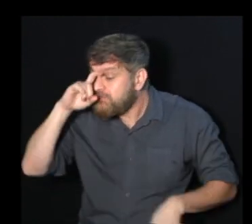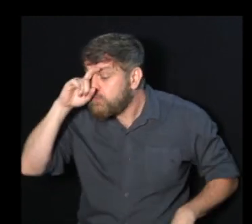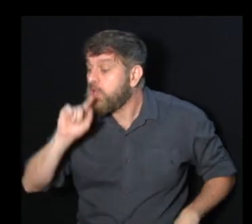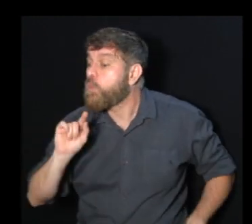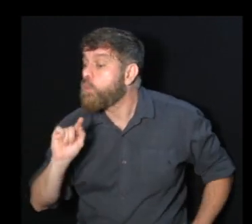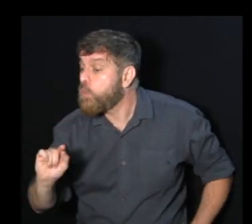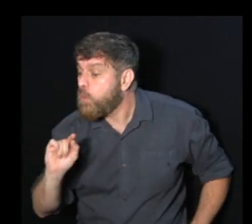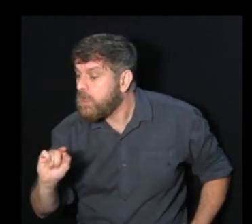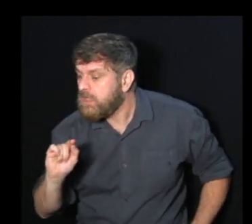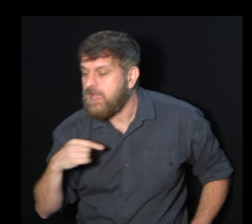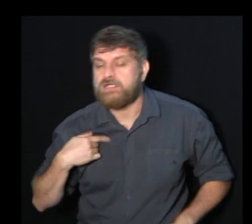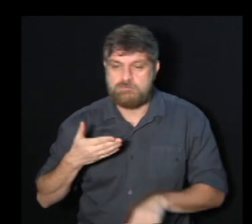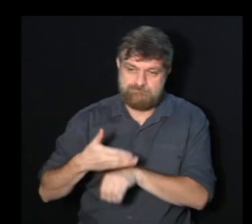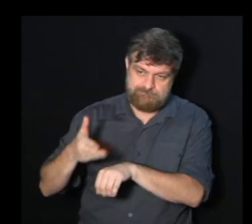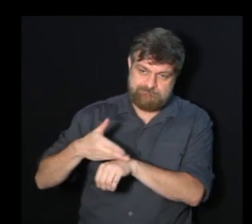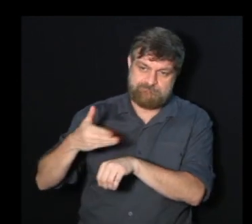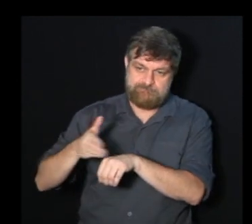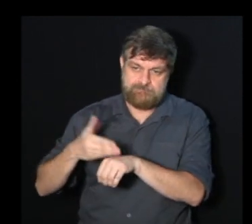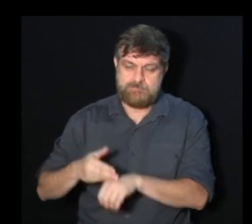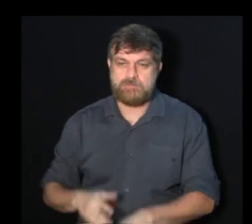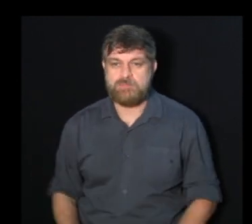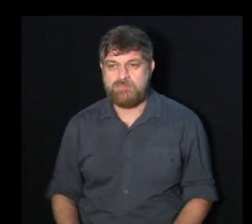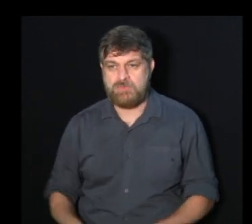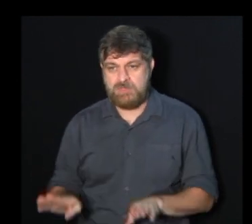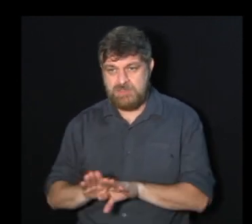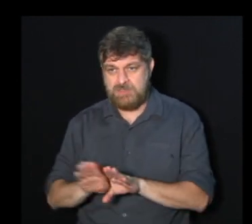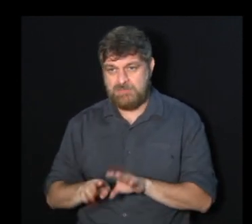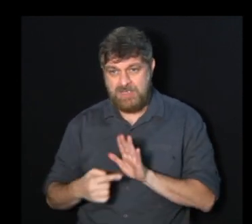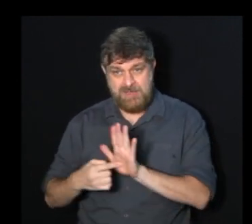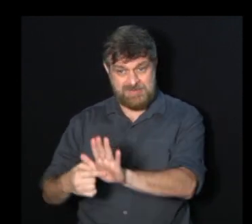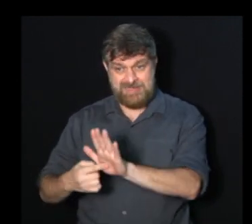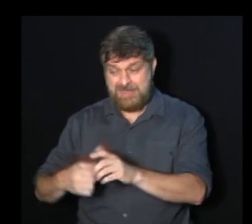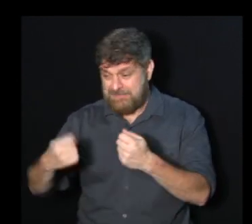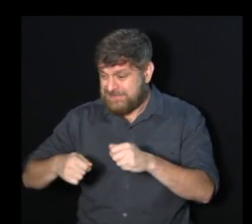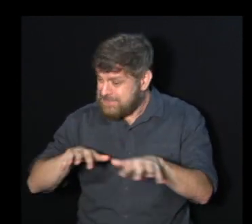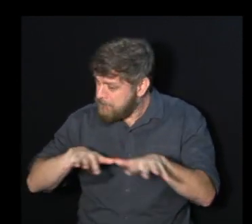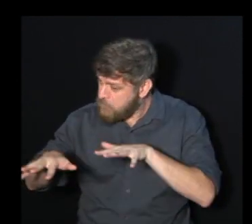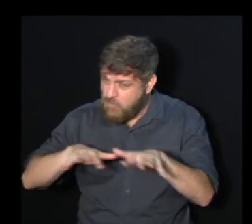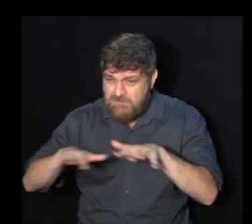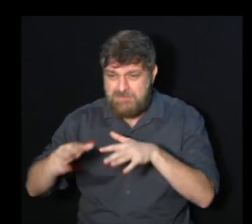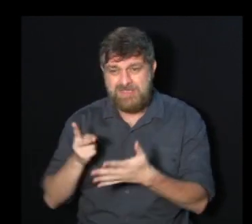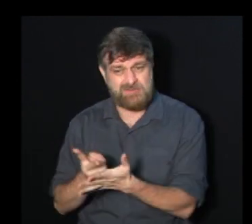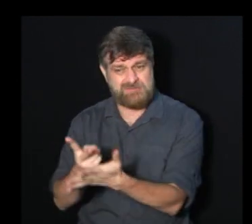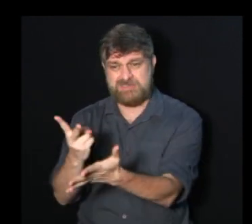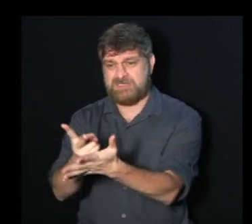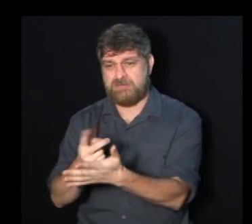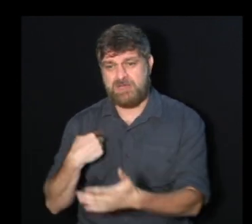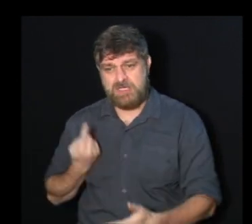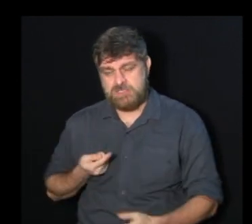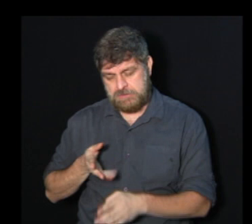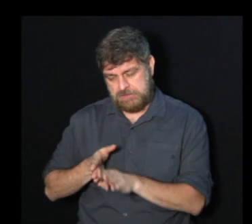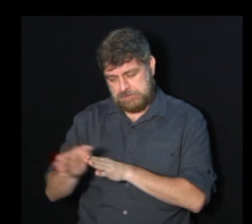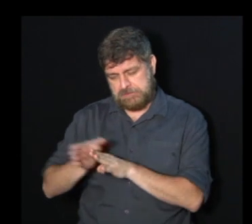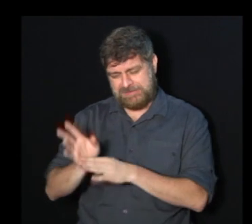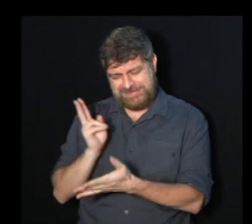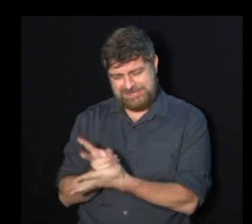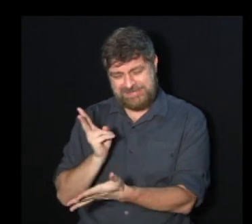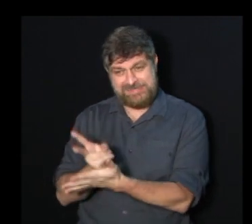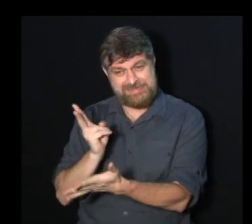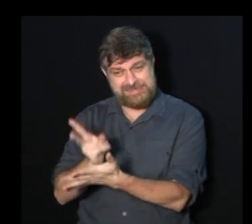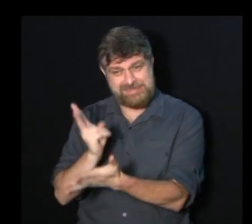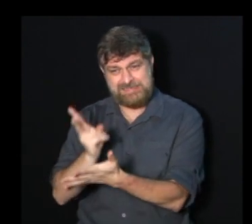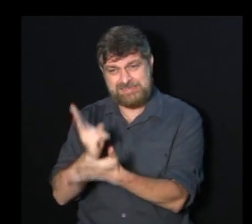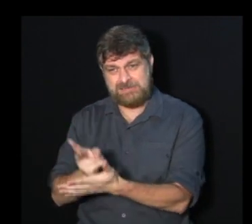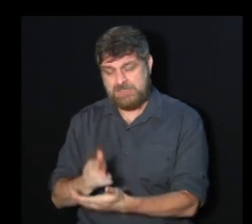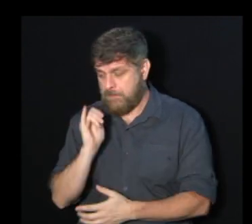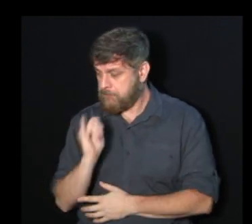Tá? E sempre enfatizando a importância da atividade física. A gente sempre vai estar...